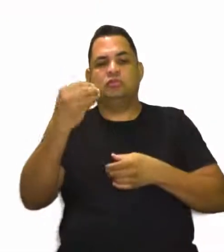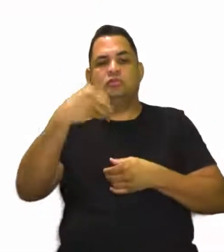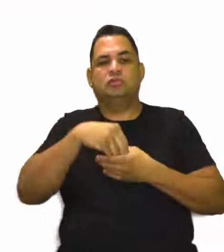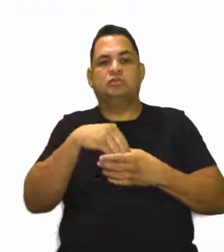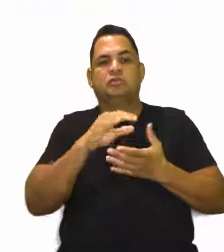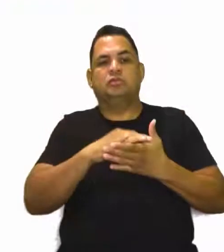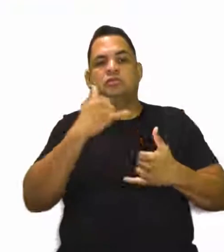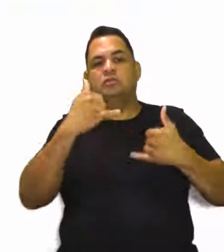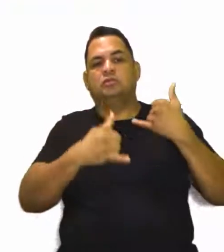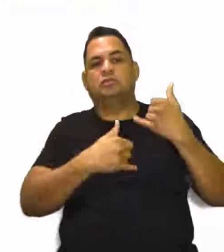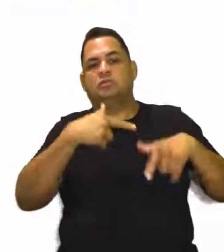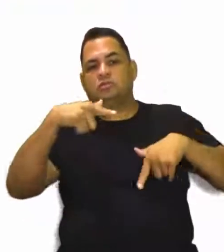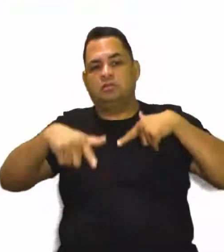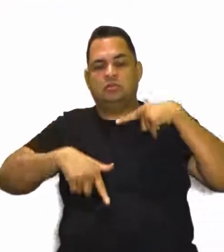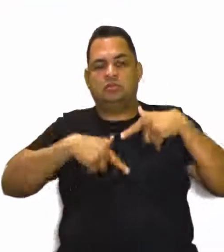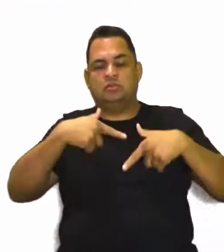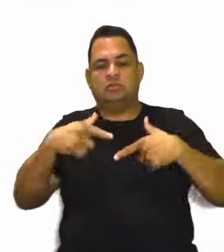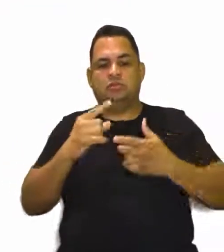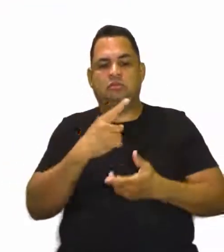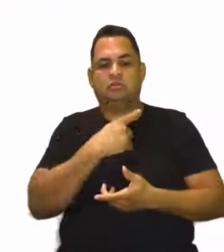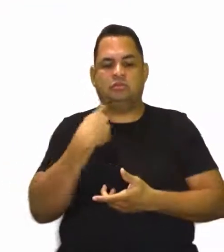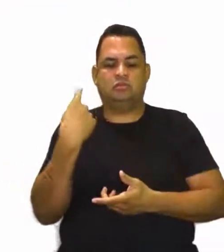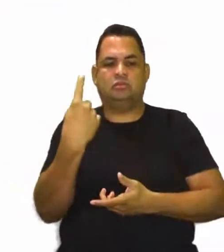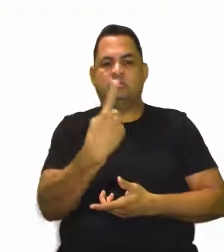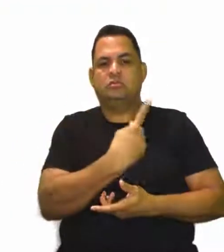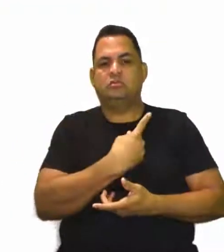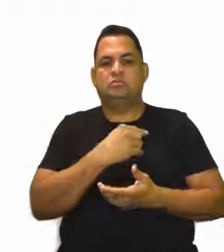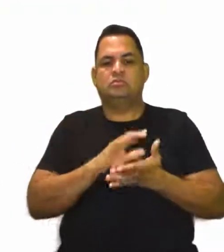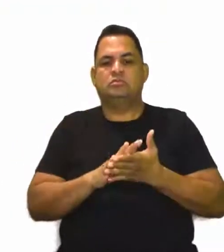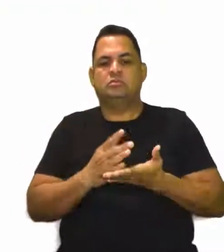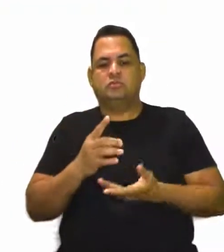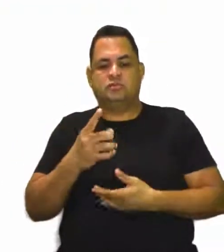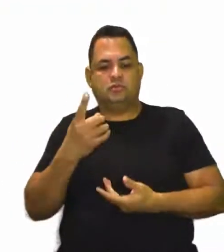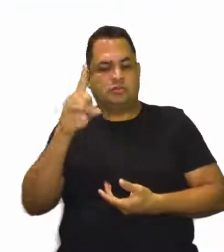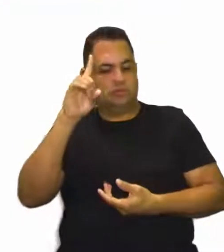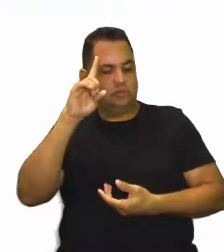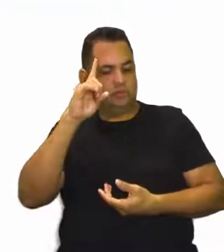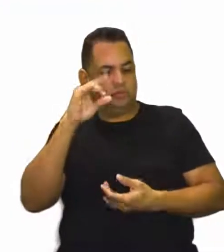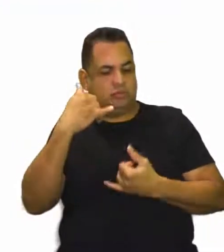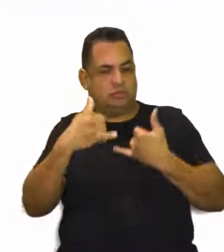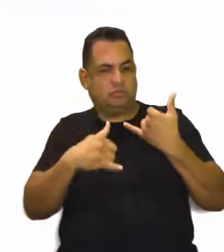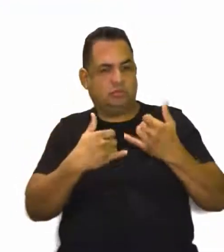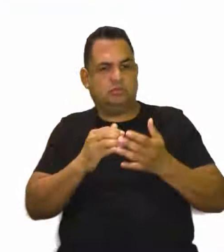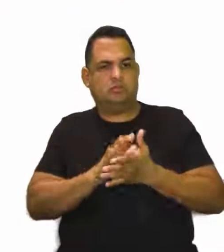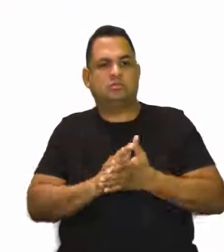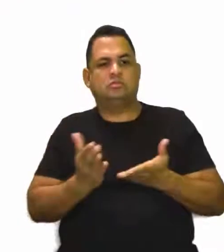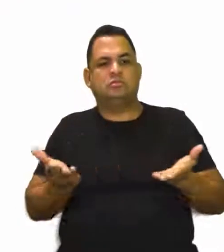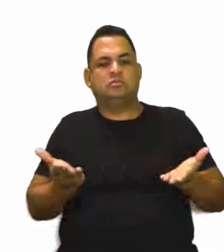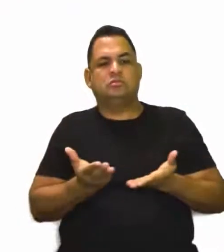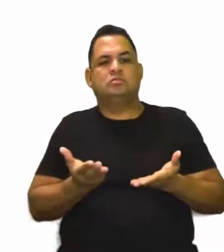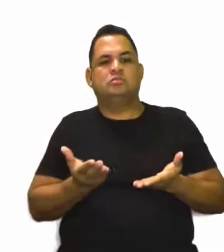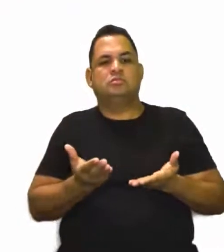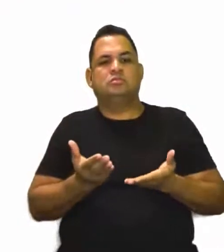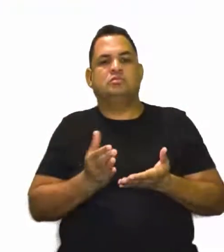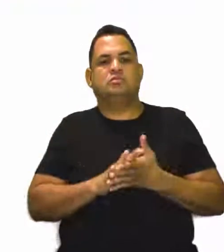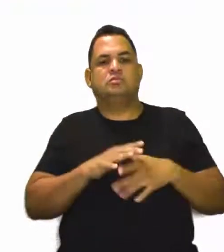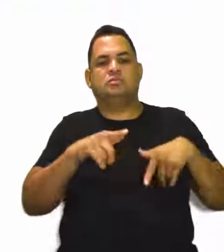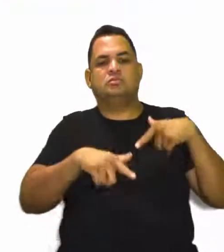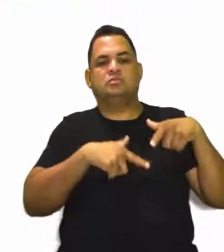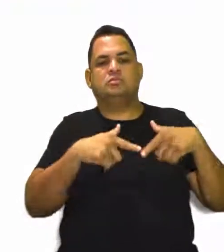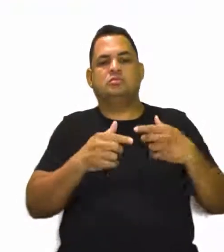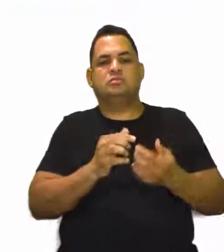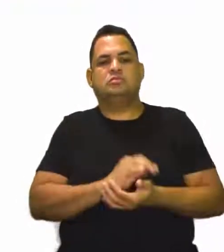lazer, no trabalho, nas atividades domésticas, no lazer e nas atividades